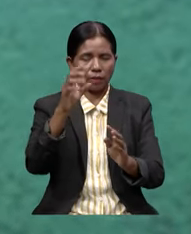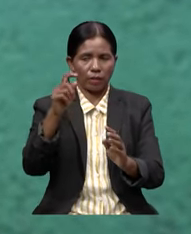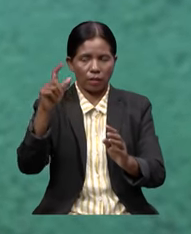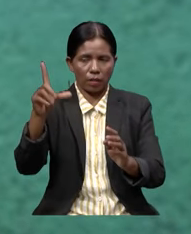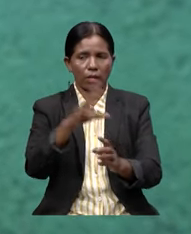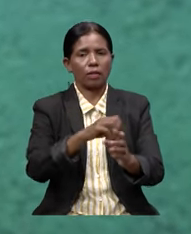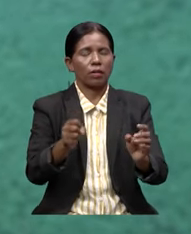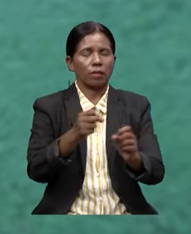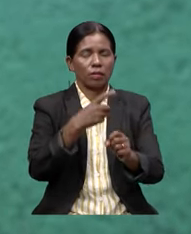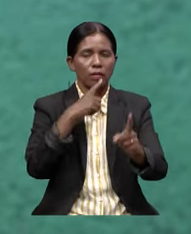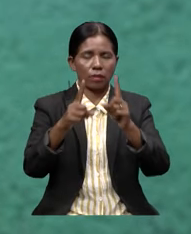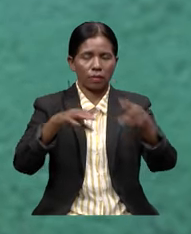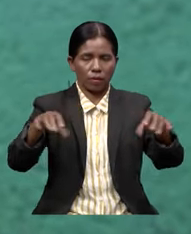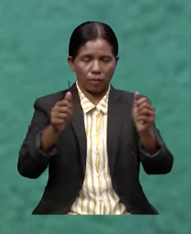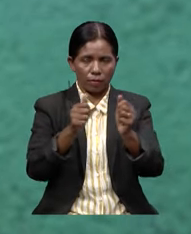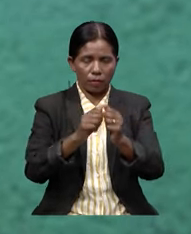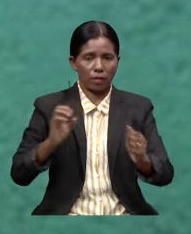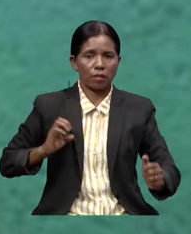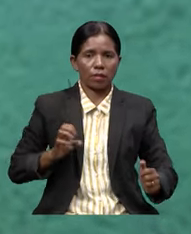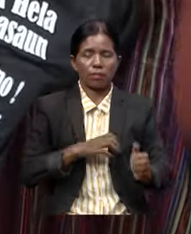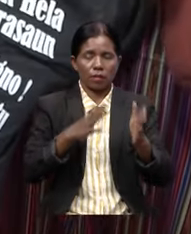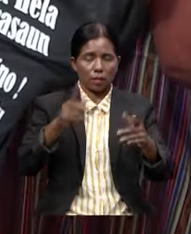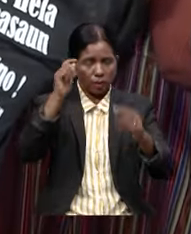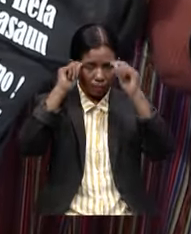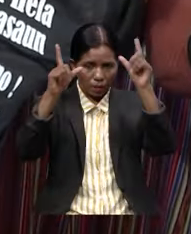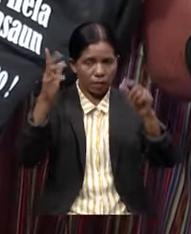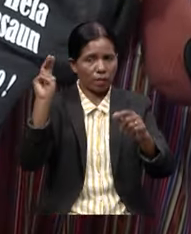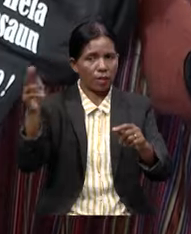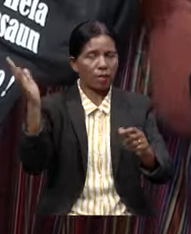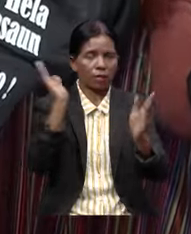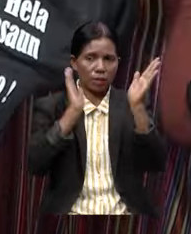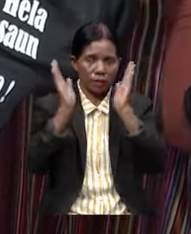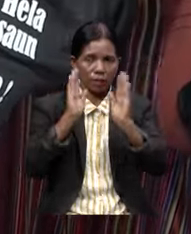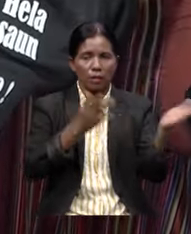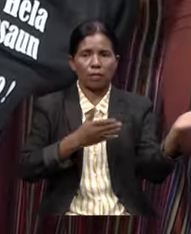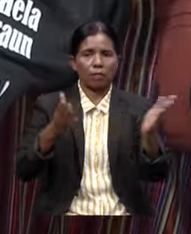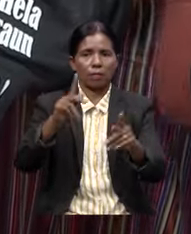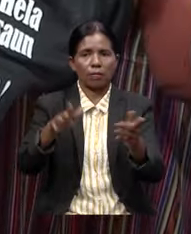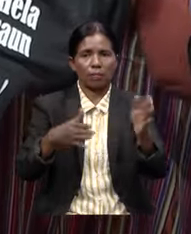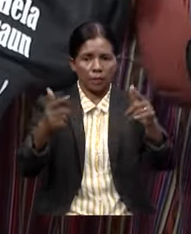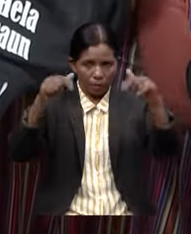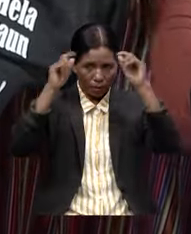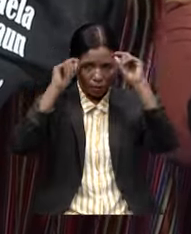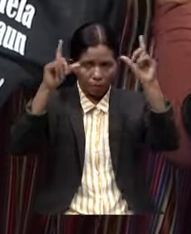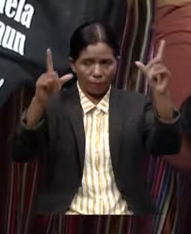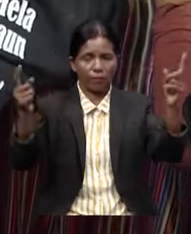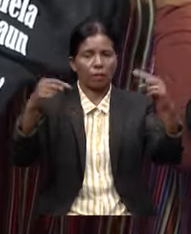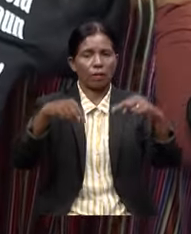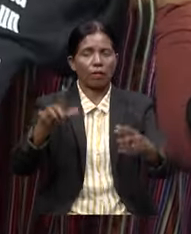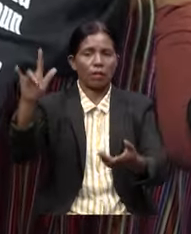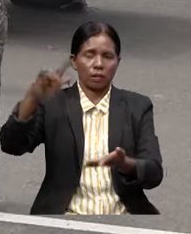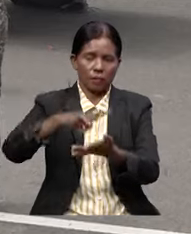ratelaik, hodi halo koordinasang ho parte embaixada Timor Leste nian, ia Malásia, hodi transporta mate isin mai Timor Leste. Mate isin toi